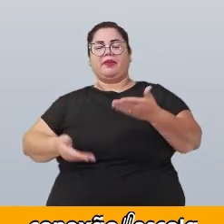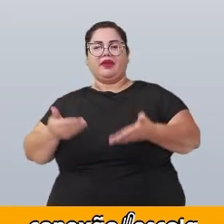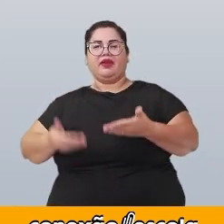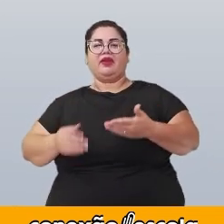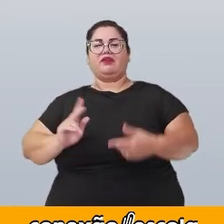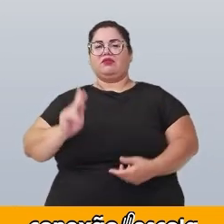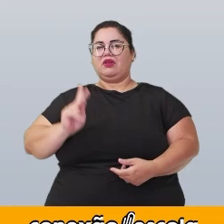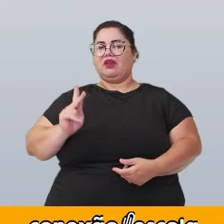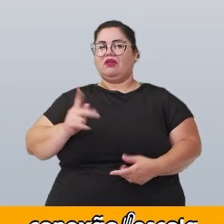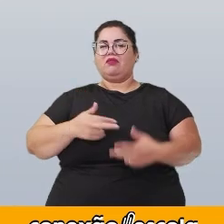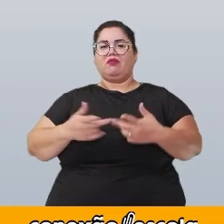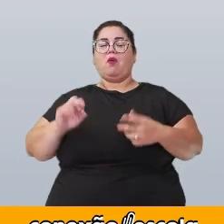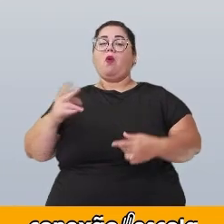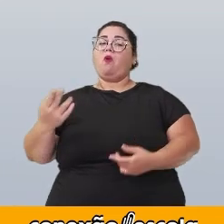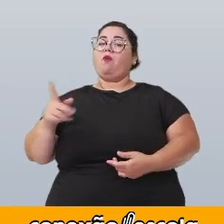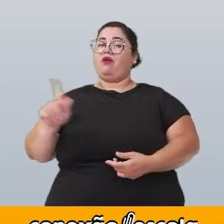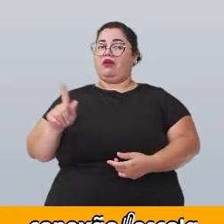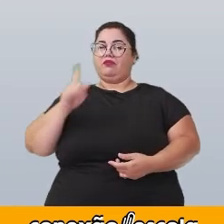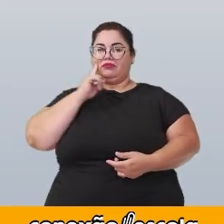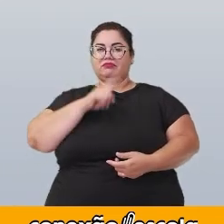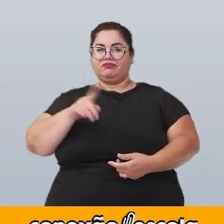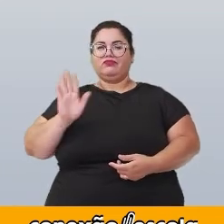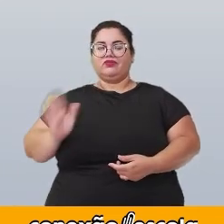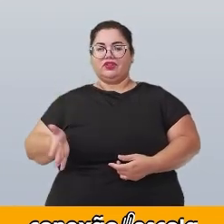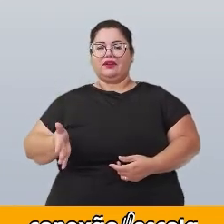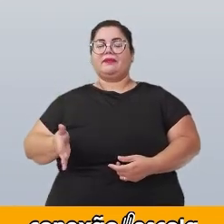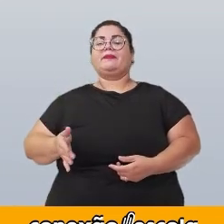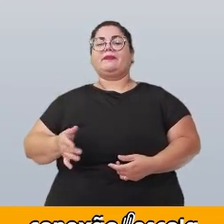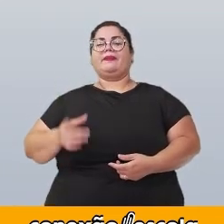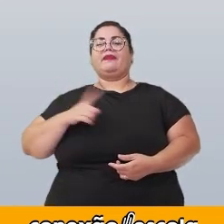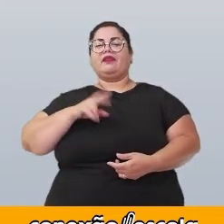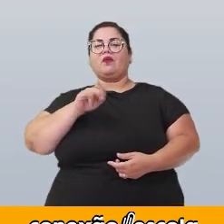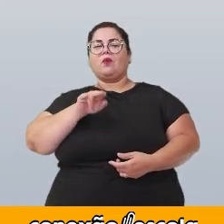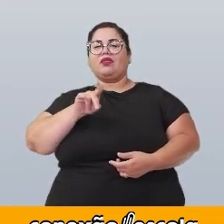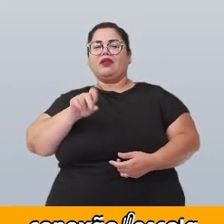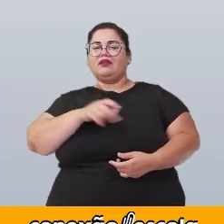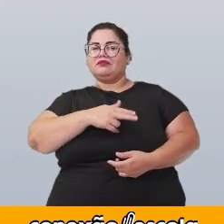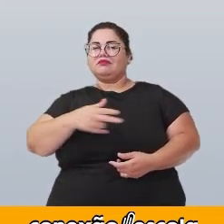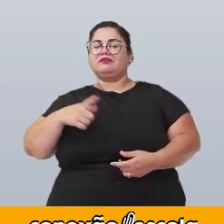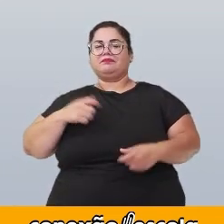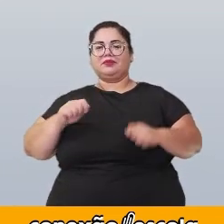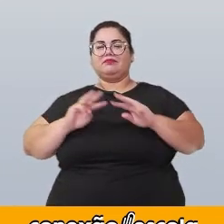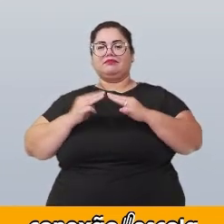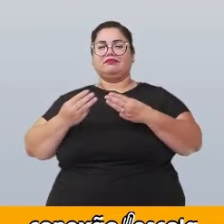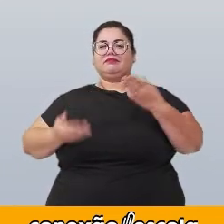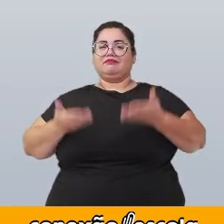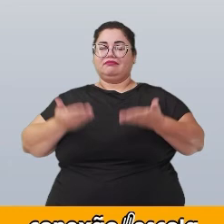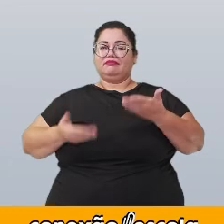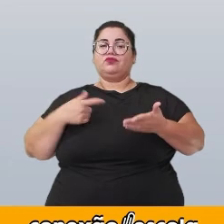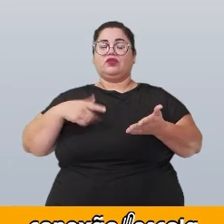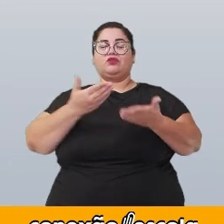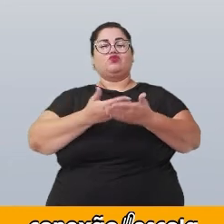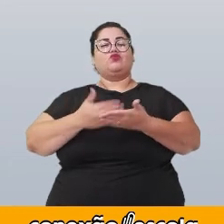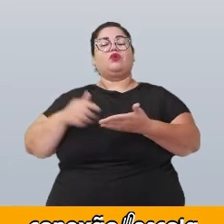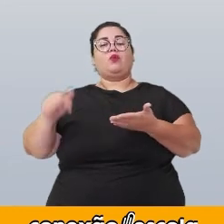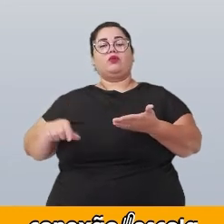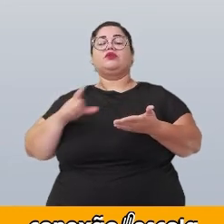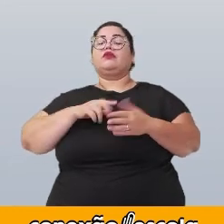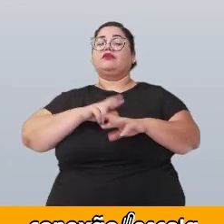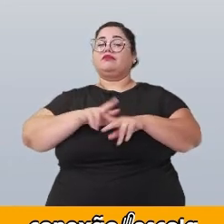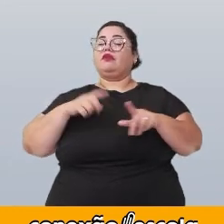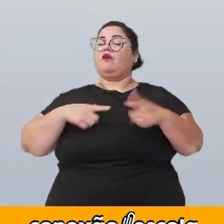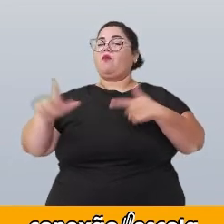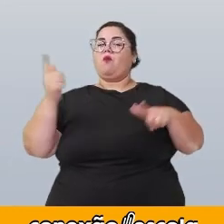peso em quilograma ou grama? Além dessas unidades de medida de massa que nós estudamos hoje,